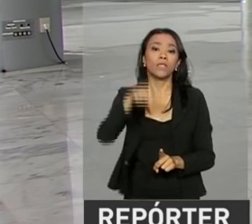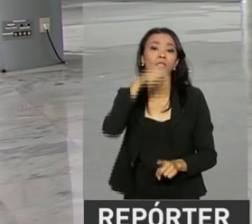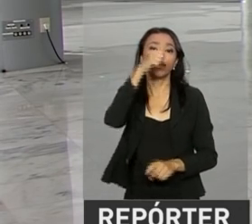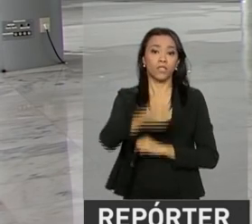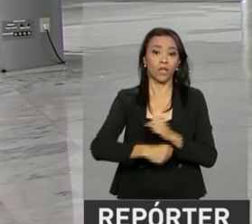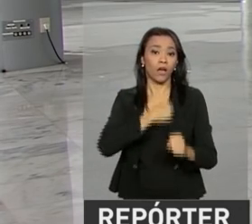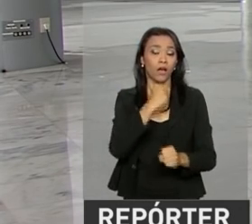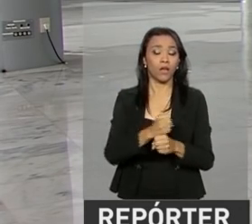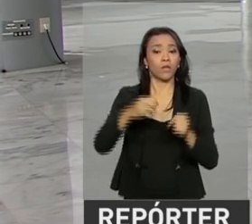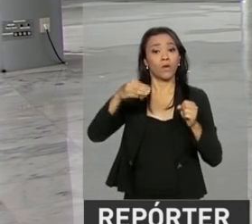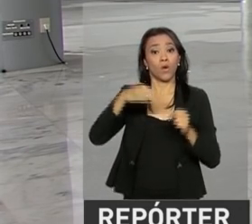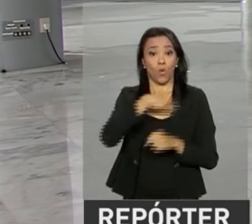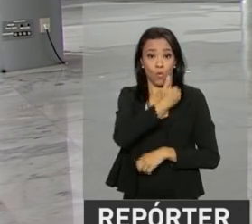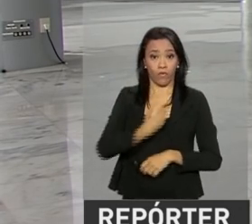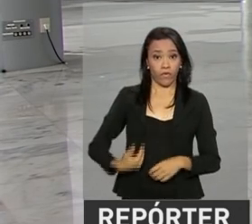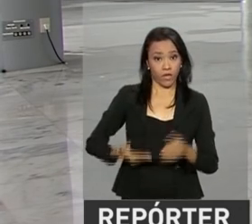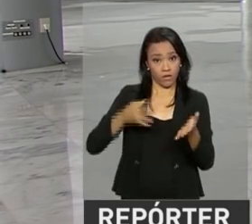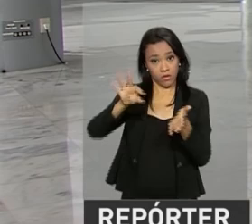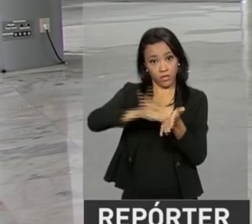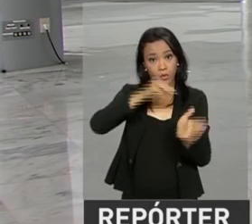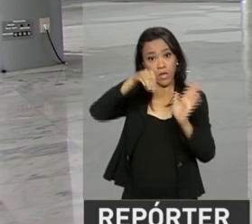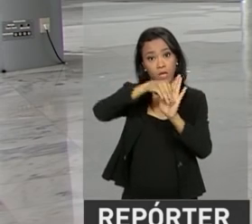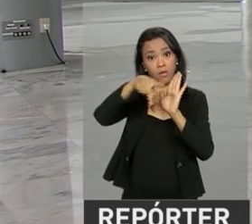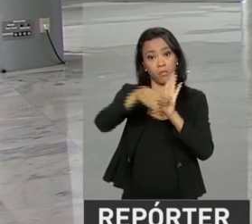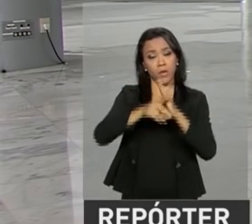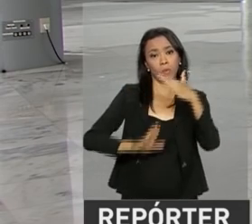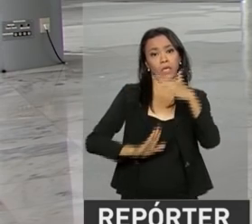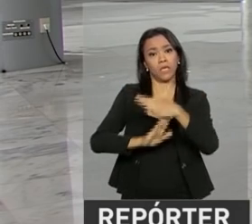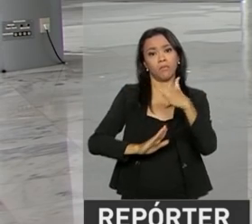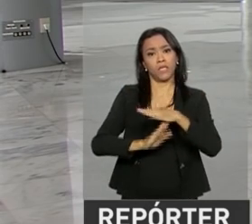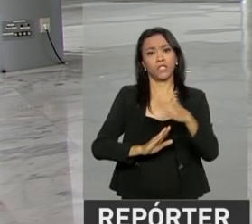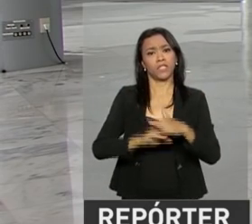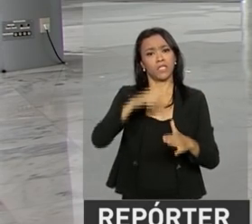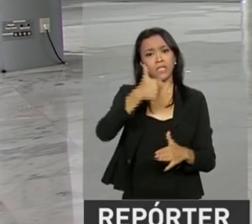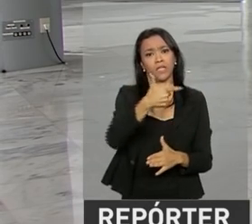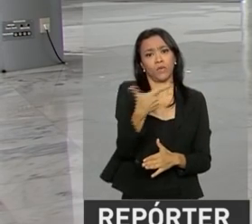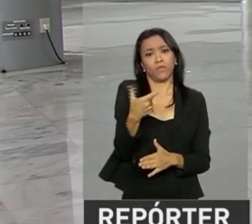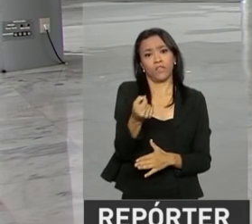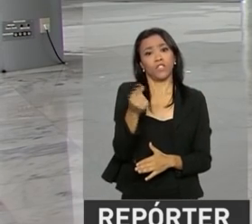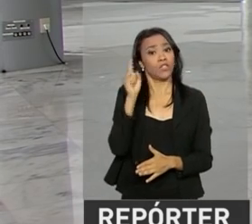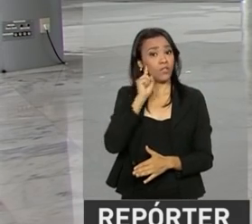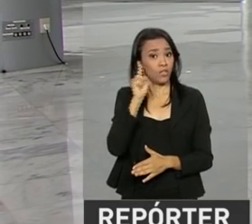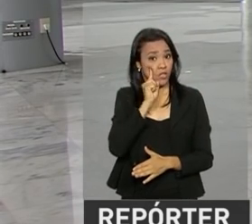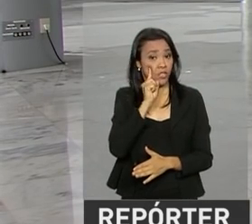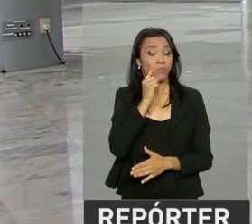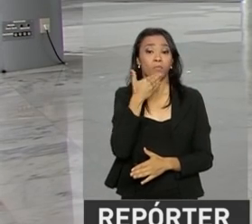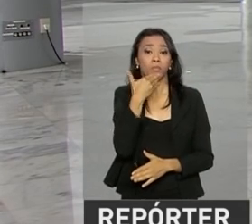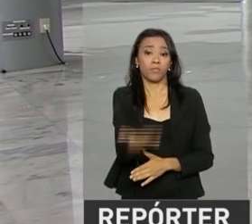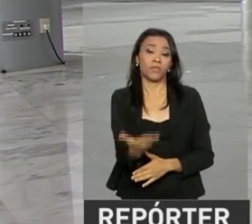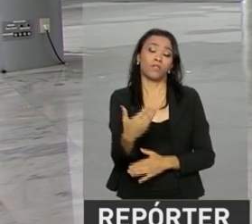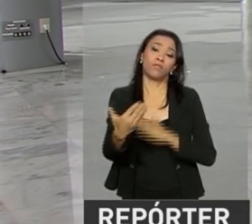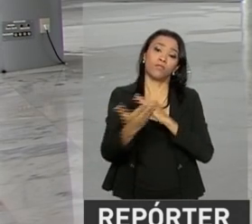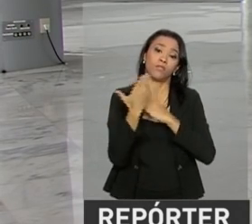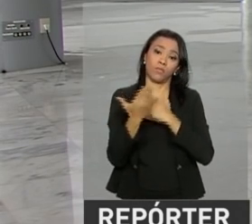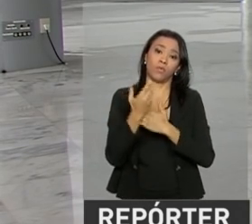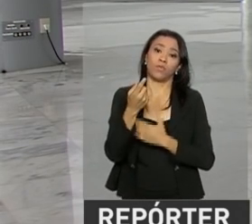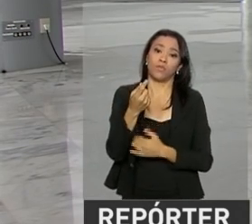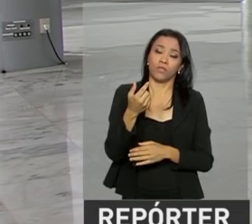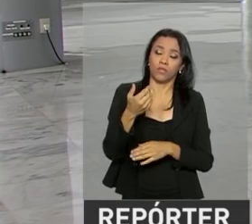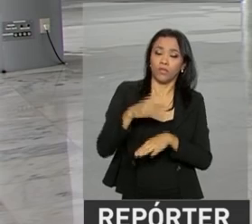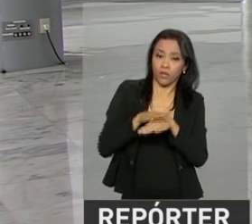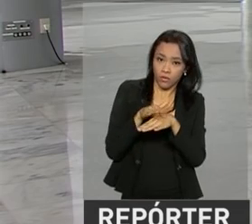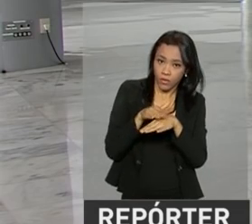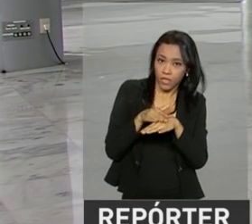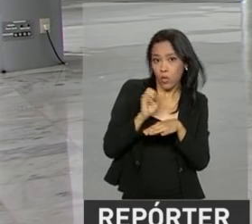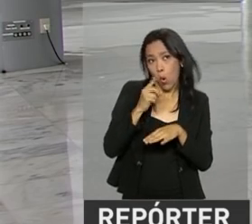editou uma medida provisória que coloca um limite de 120 dias para a concessão do auxílio-doença, a não ser que seja decidida de outra